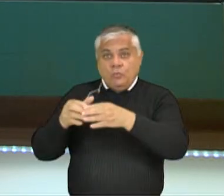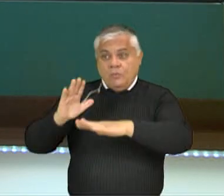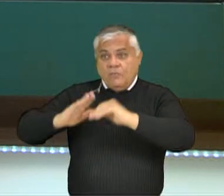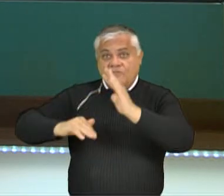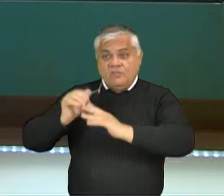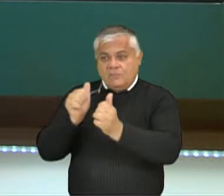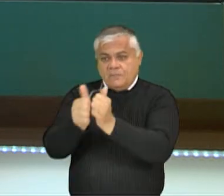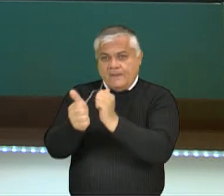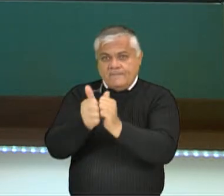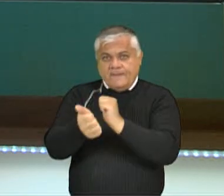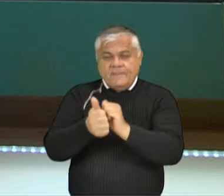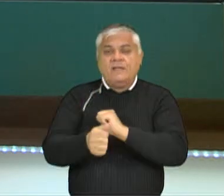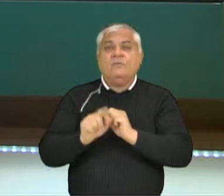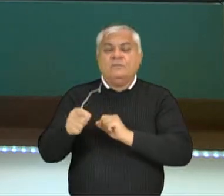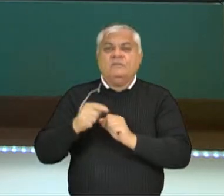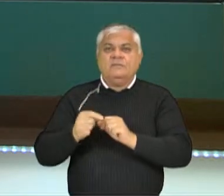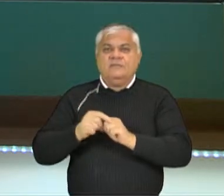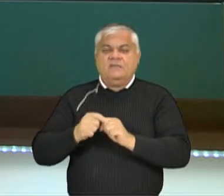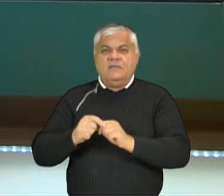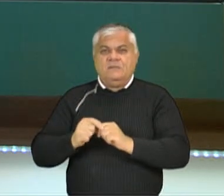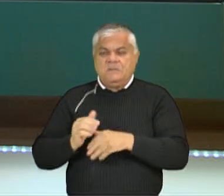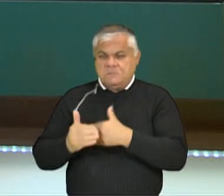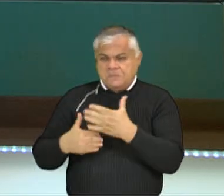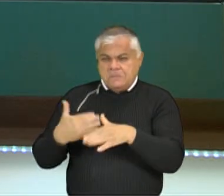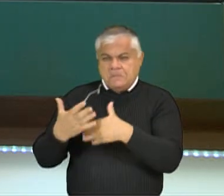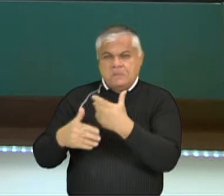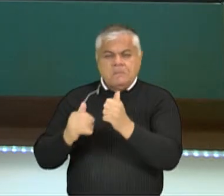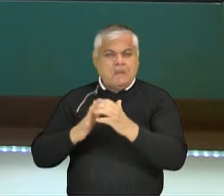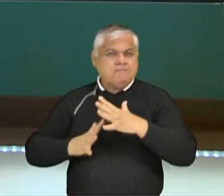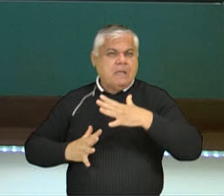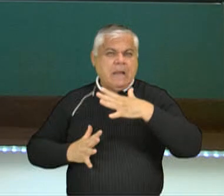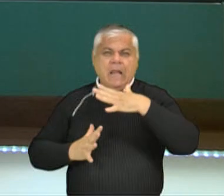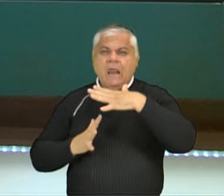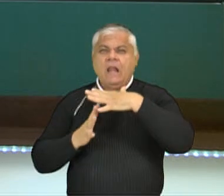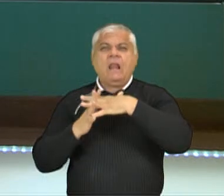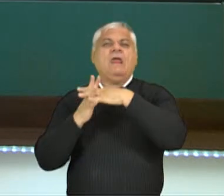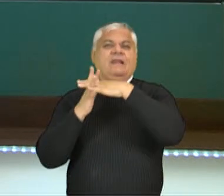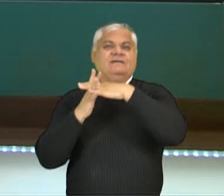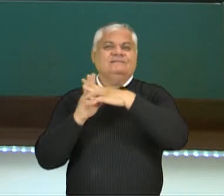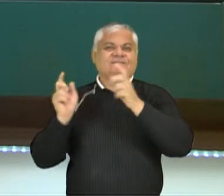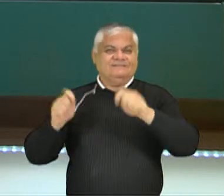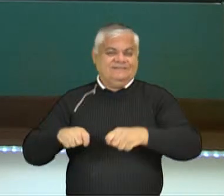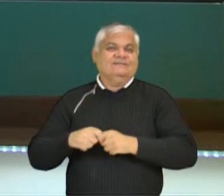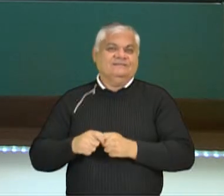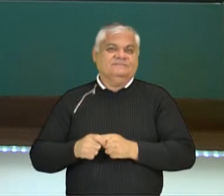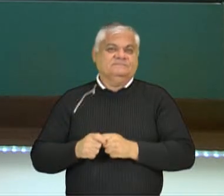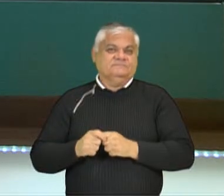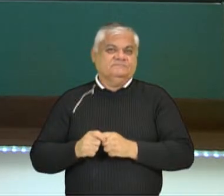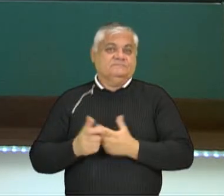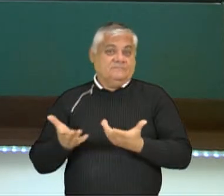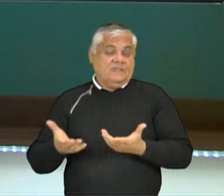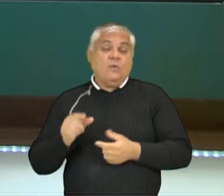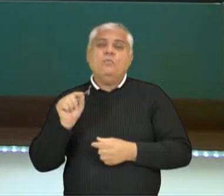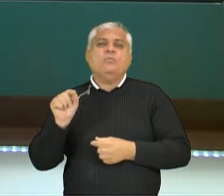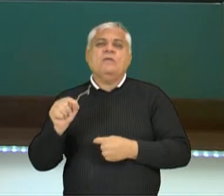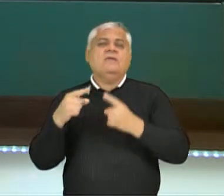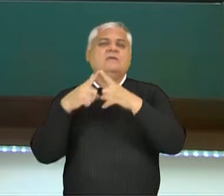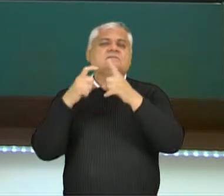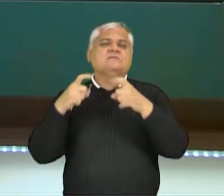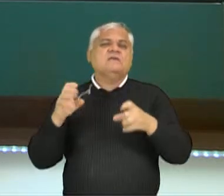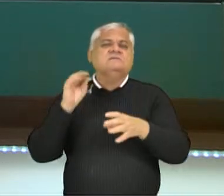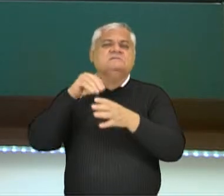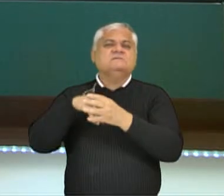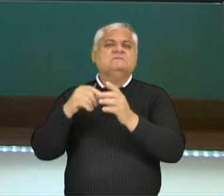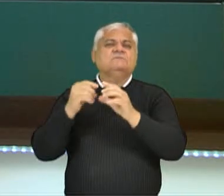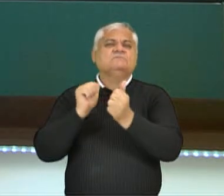atletas com o intuito de maximizar o desempenho. Então, essa é de uma maneira mais sucinta que a gente viu no slide anterior, né? Para que serve a ciência dentro